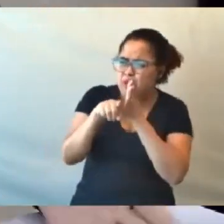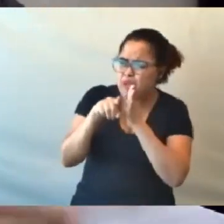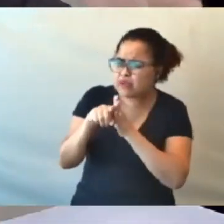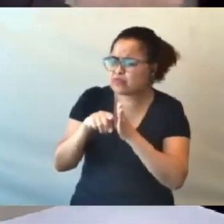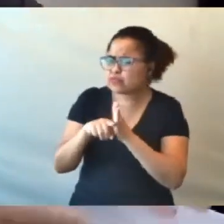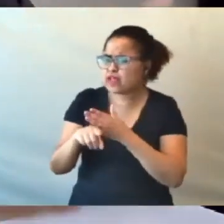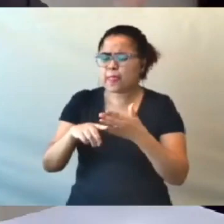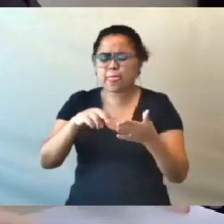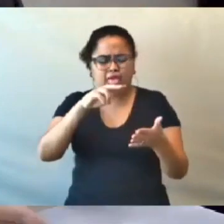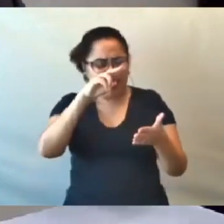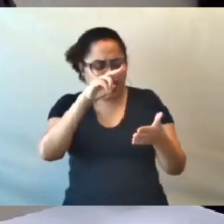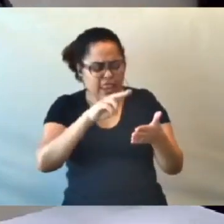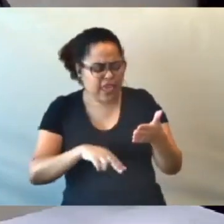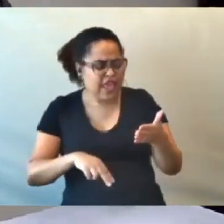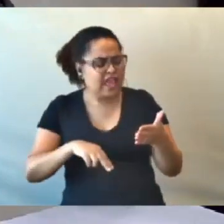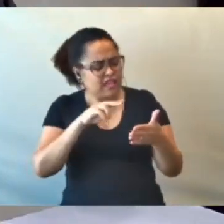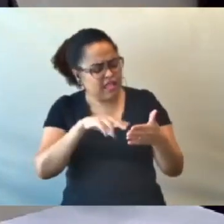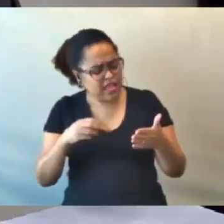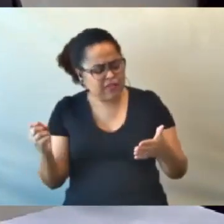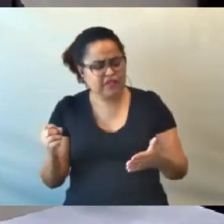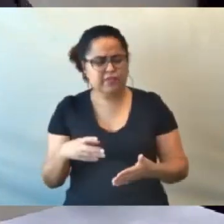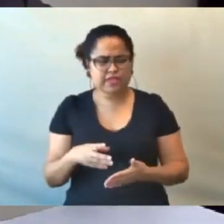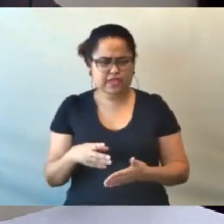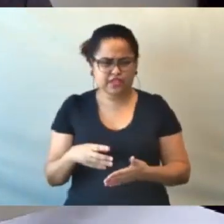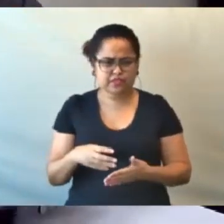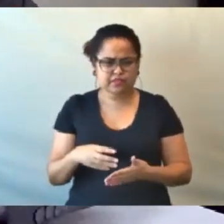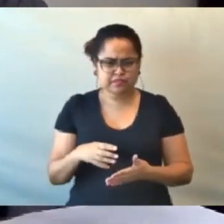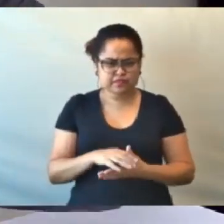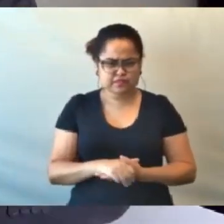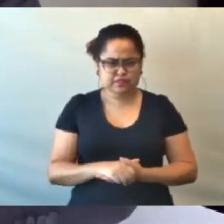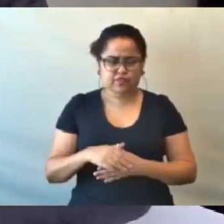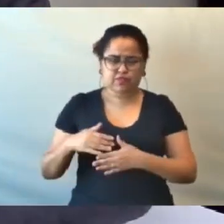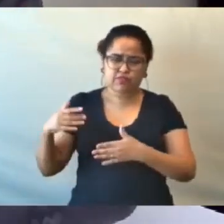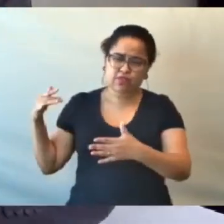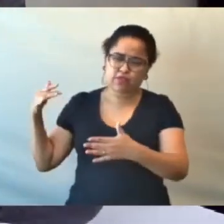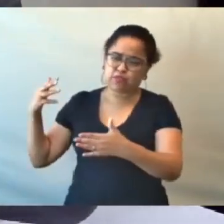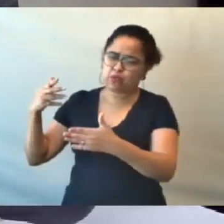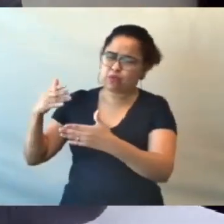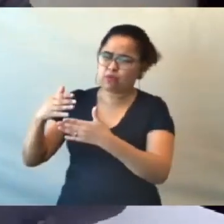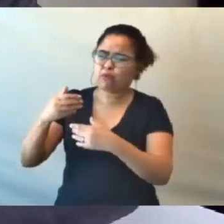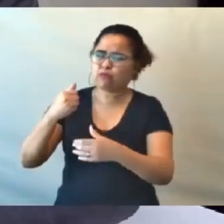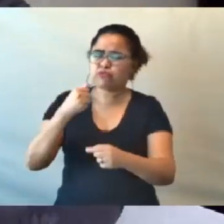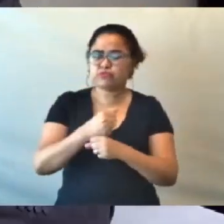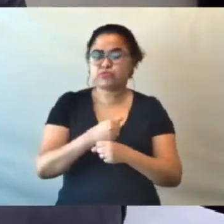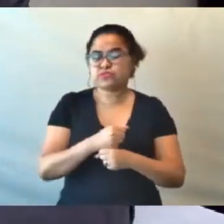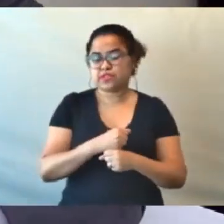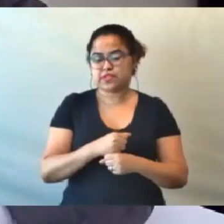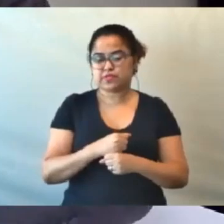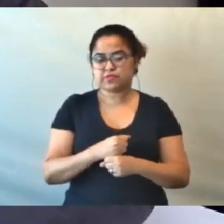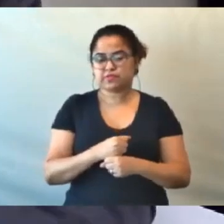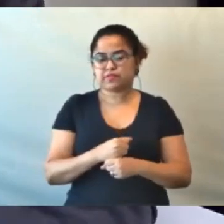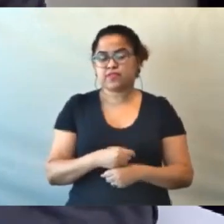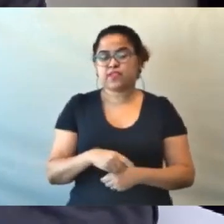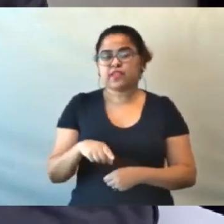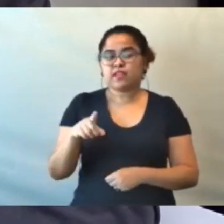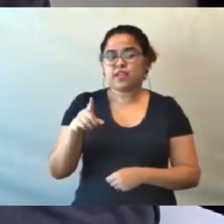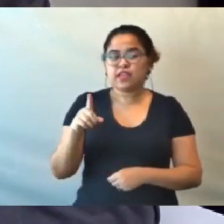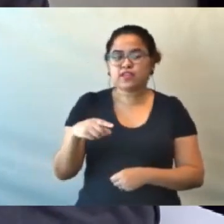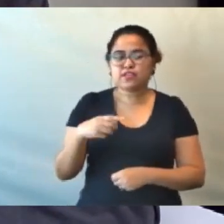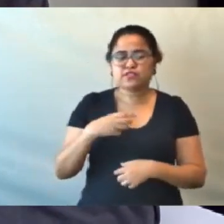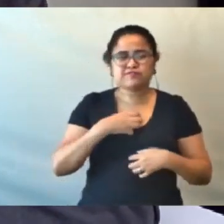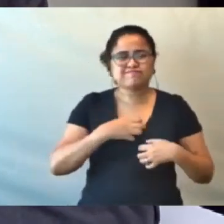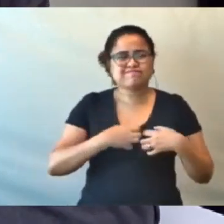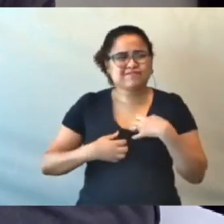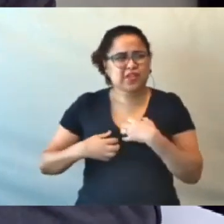relatórios recomendando tudo que foi feito ao longo dos últimos anos? Isso é que está angustiando, machucando a população de Belo